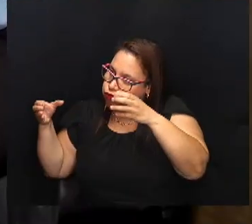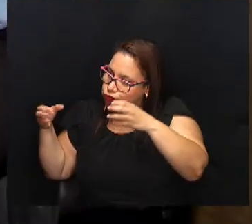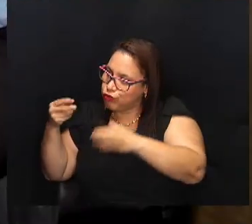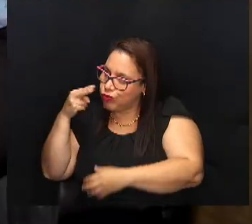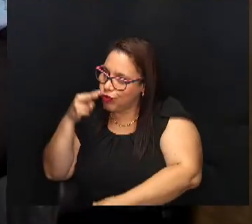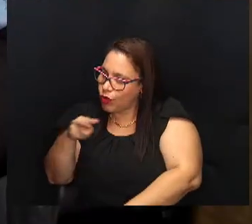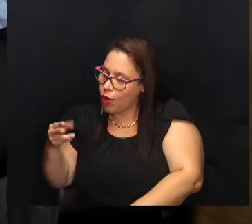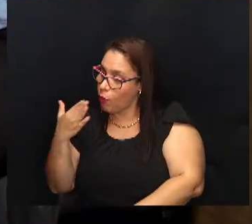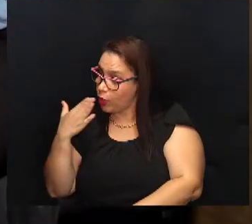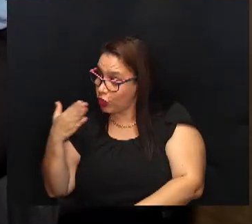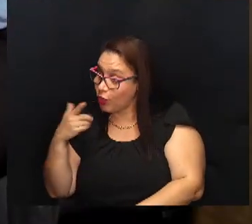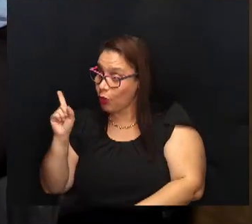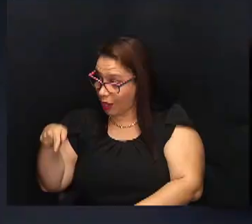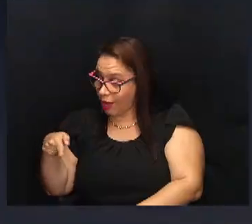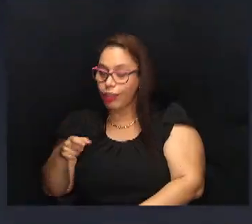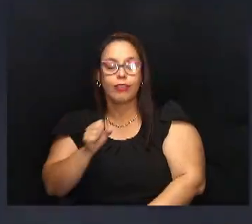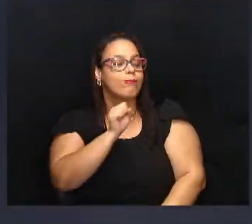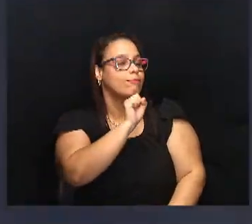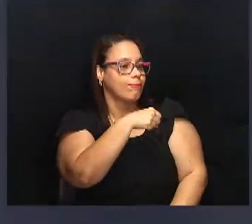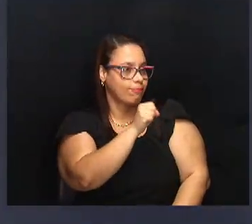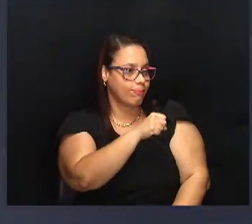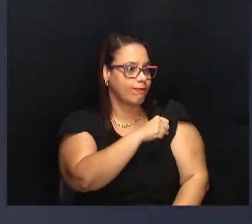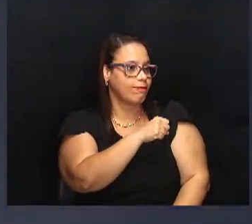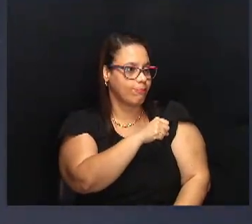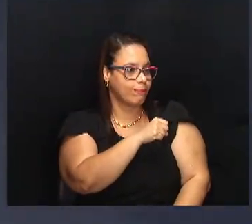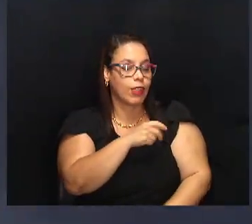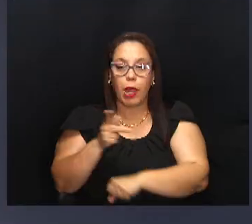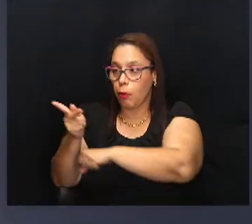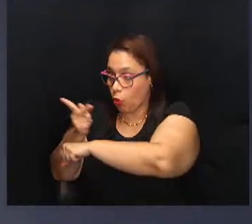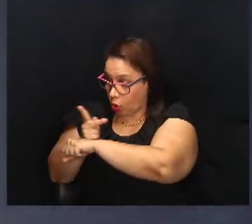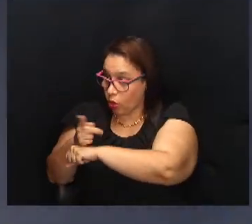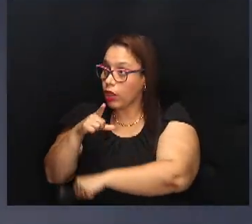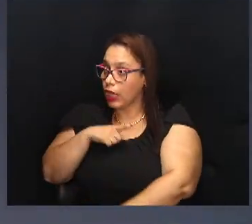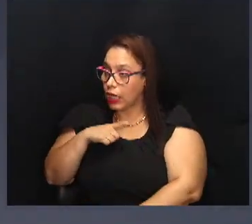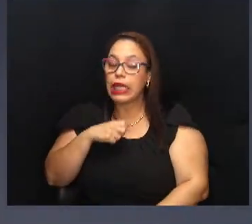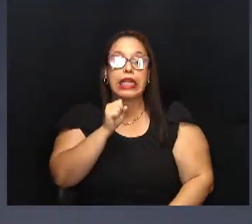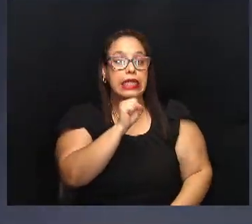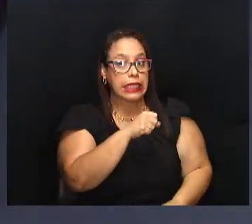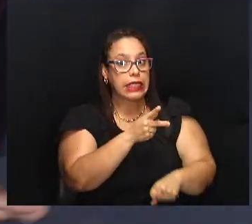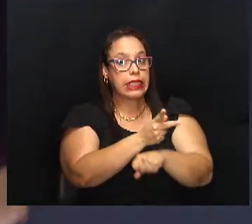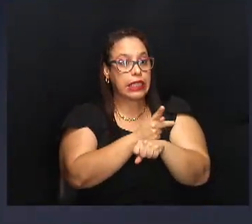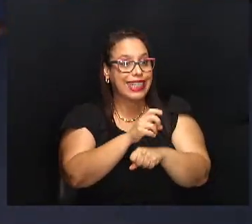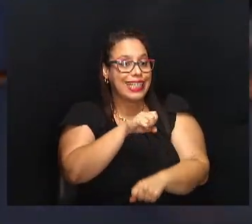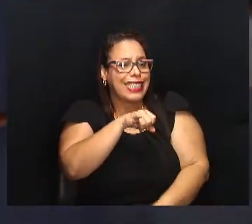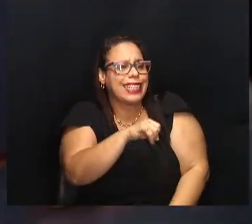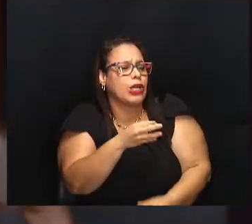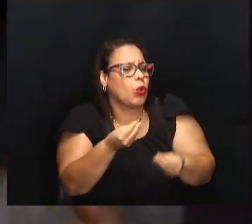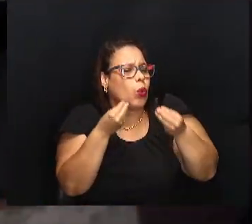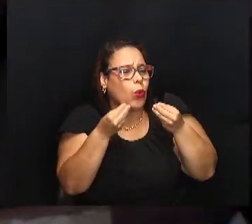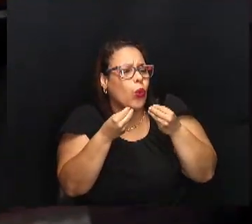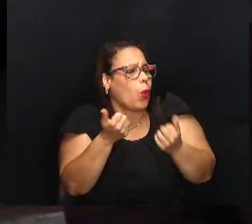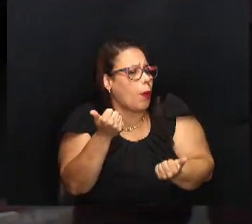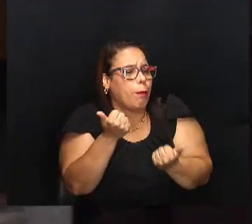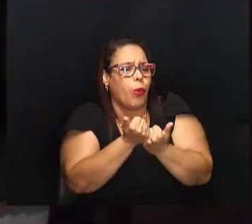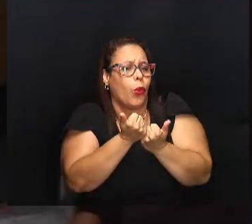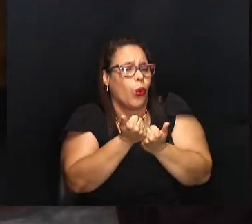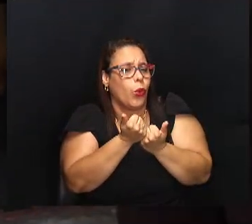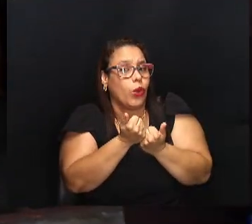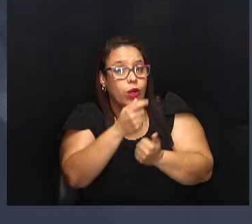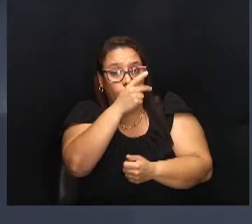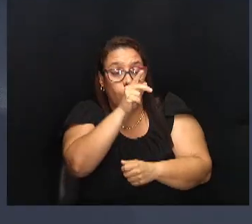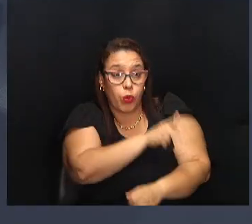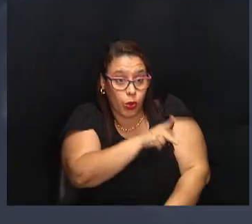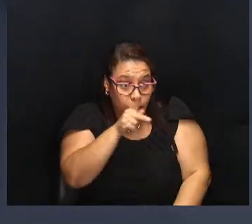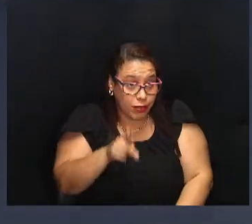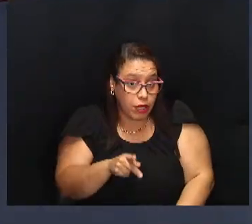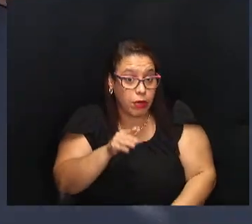é grande. Sim. Assim, aí, se eu tiver... A procura, tem procura, tem, né? bastante. Eu falei, se eu tivesse como ter um apoio os professores, manter